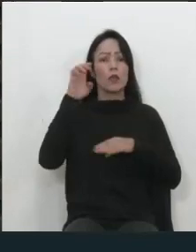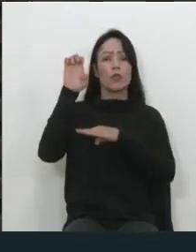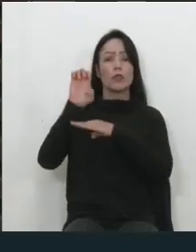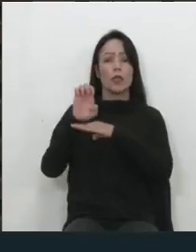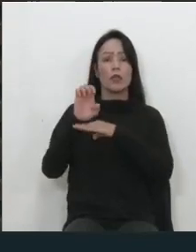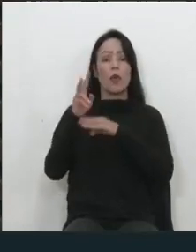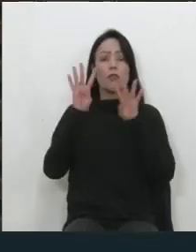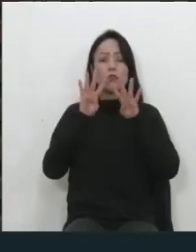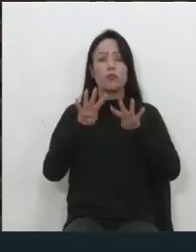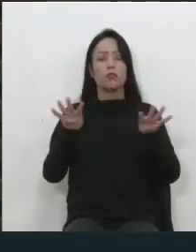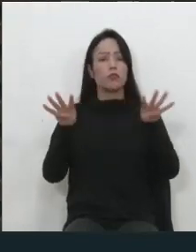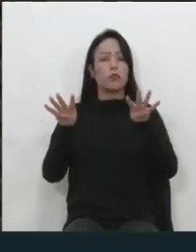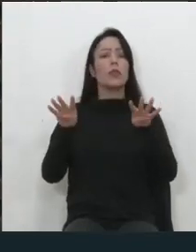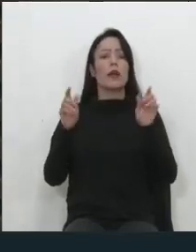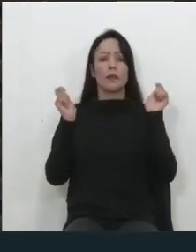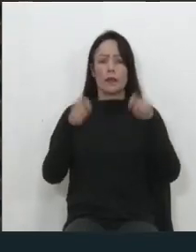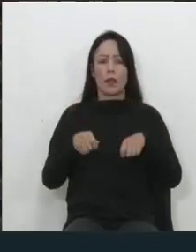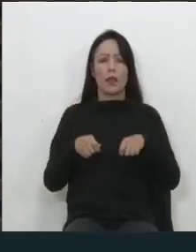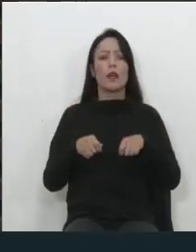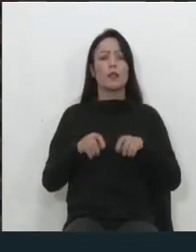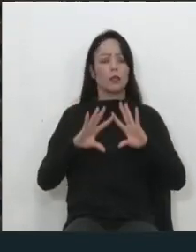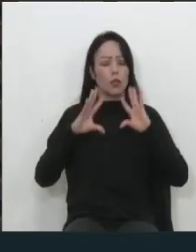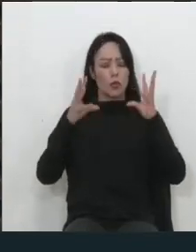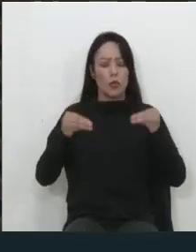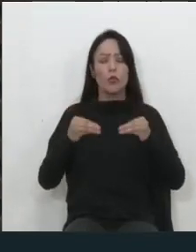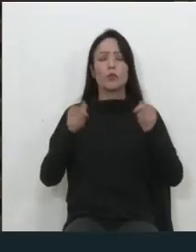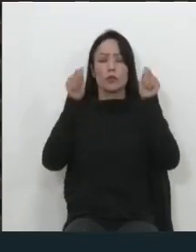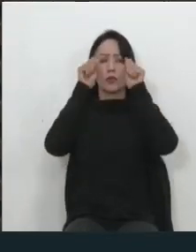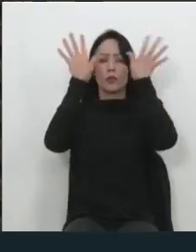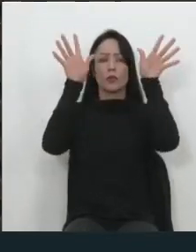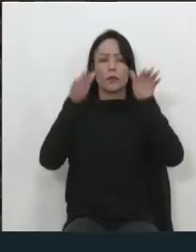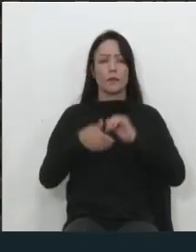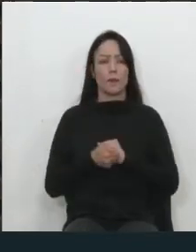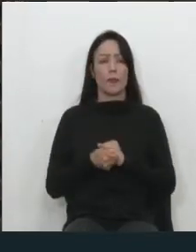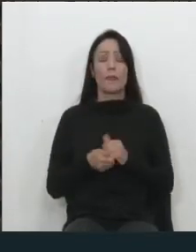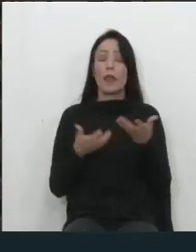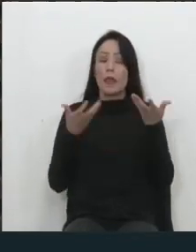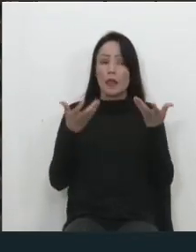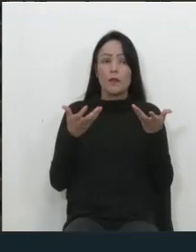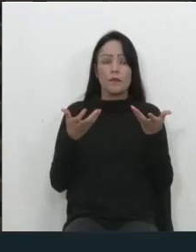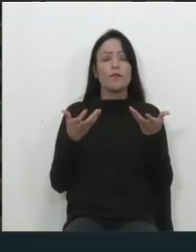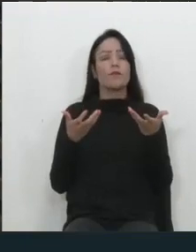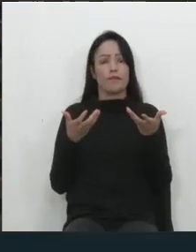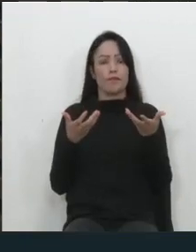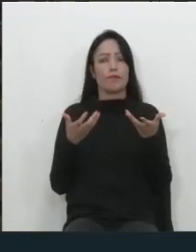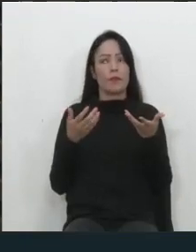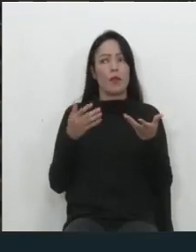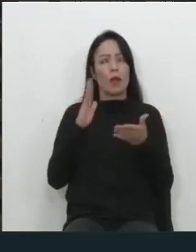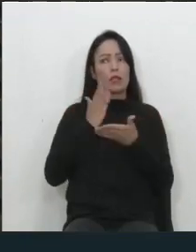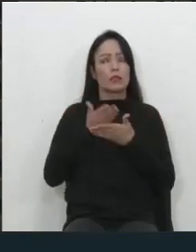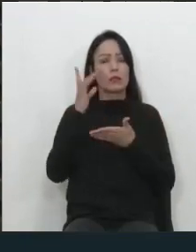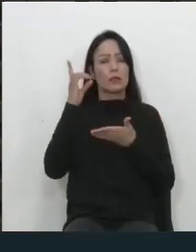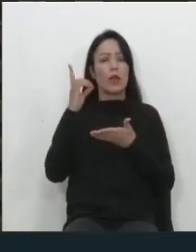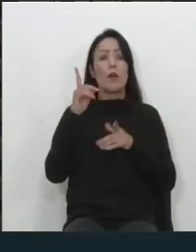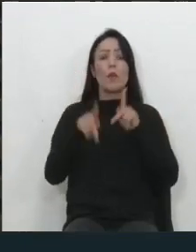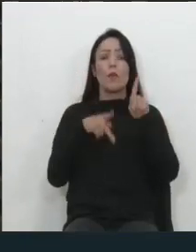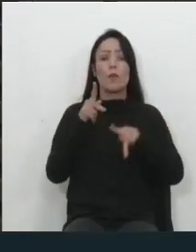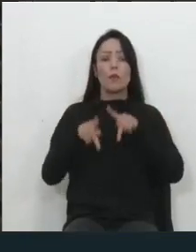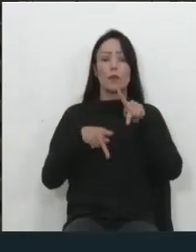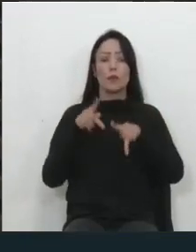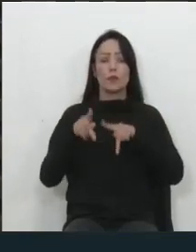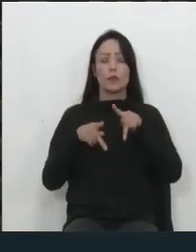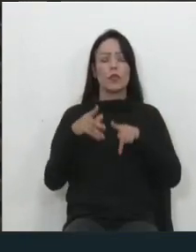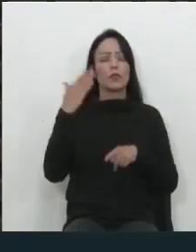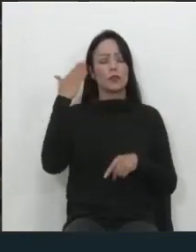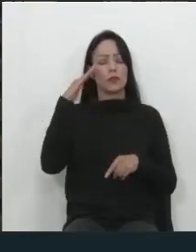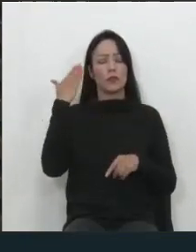visibilidade muito grande para todos nós autistas. Espero em Deus, espero que a população